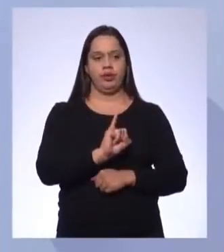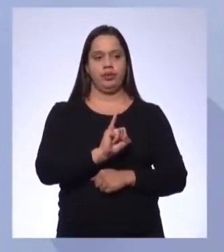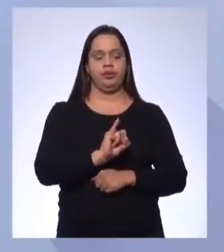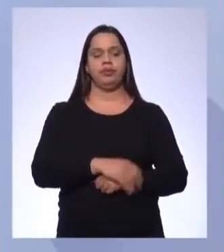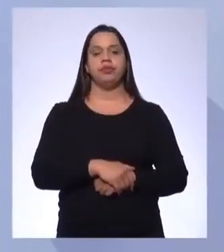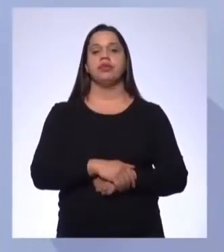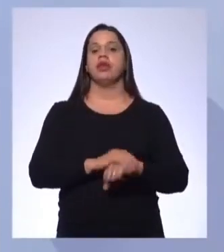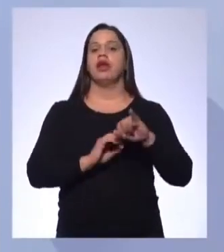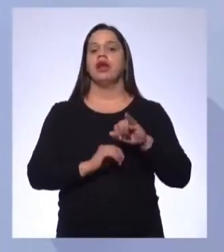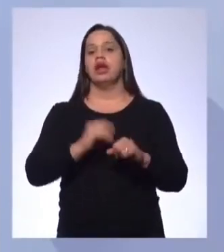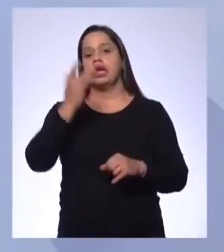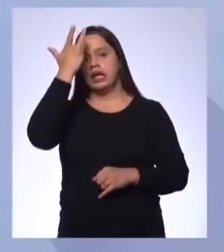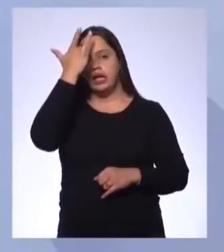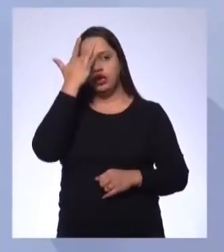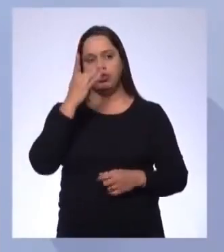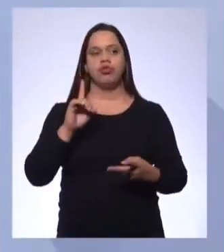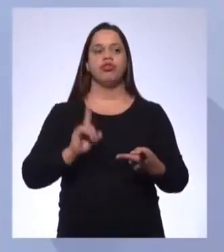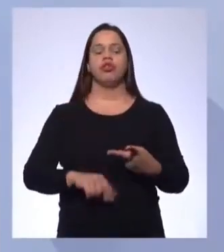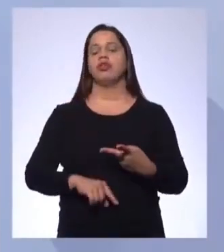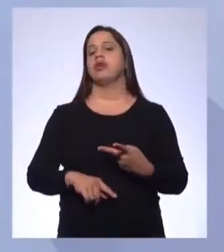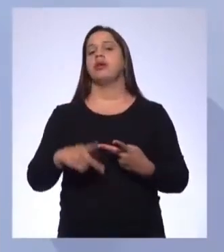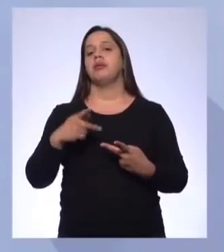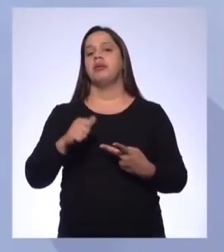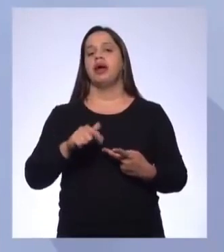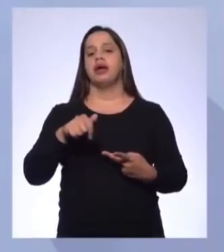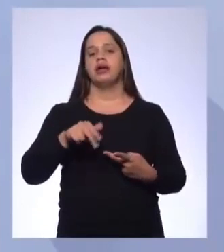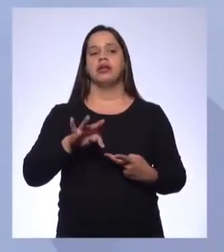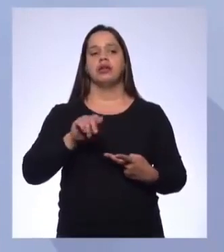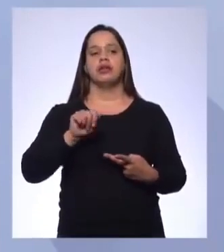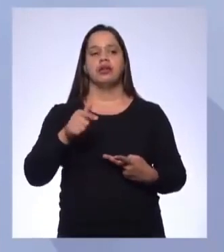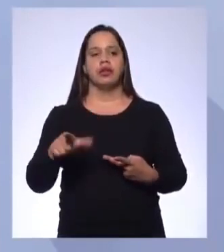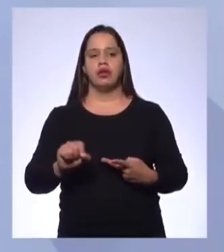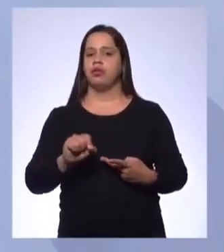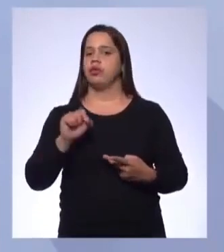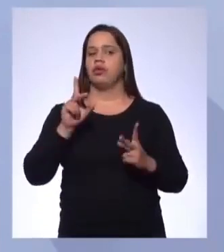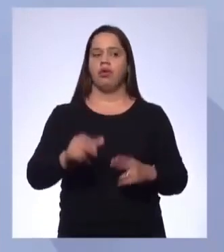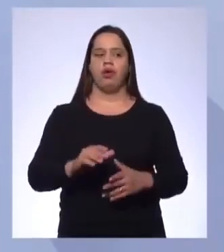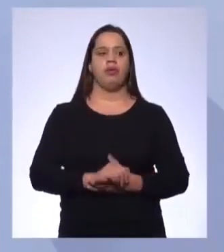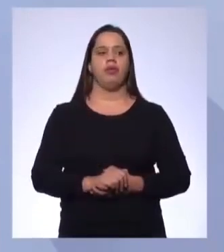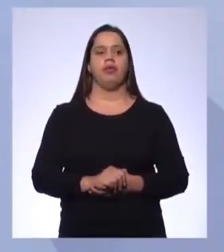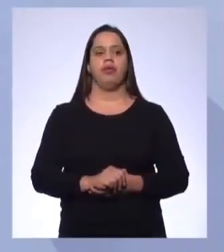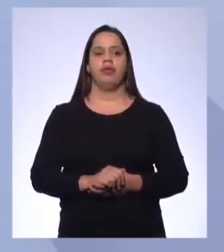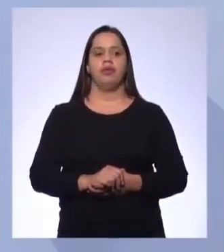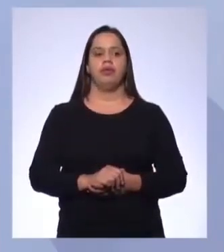coisa. Paquistão, mesma coisa. Estimate, ó.